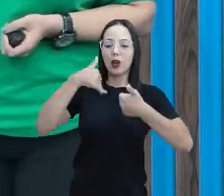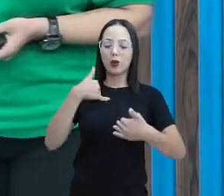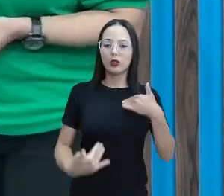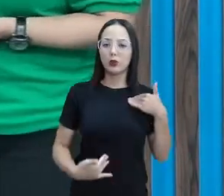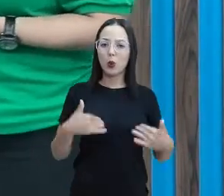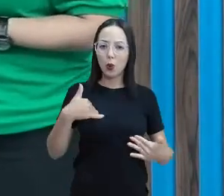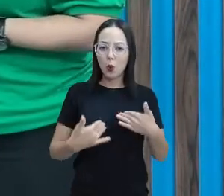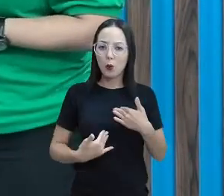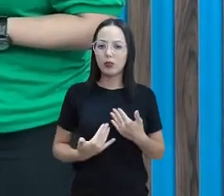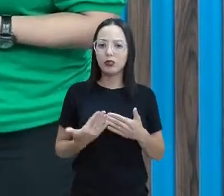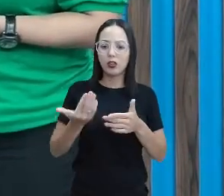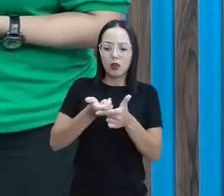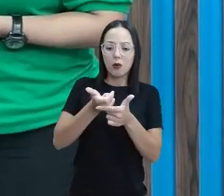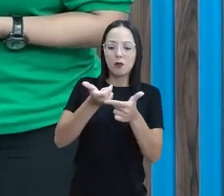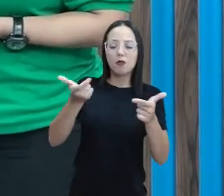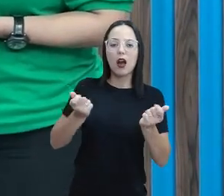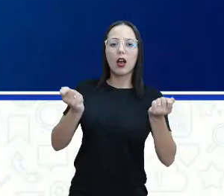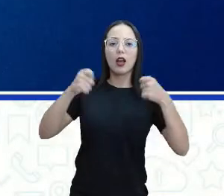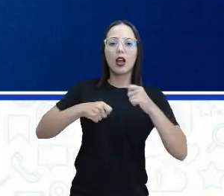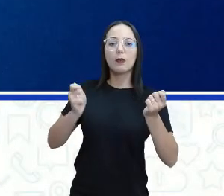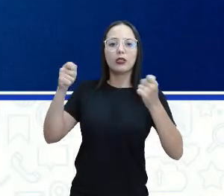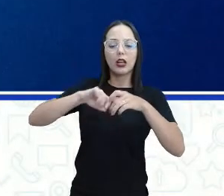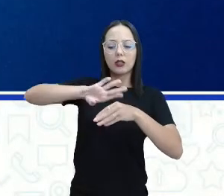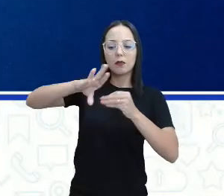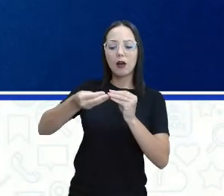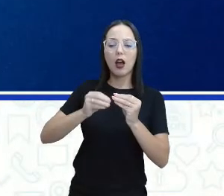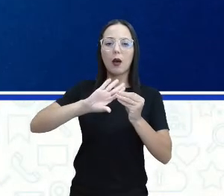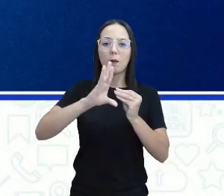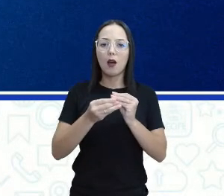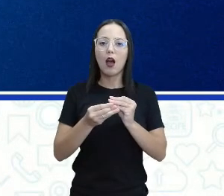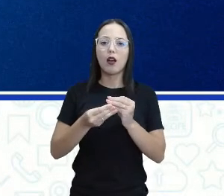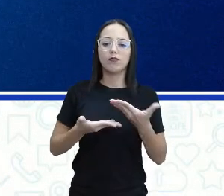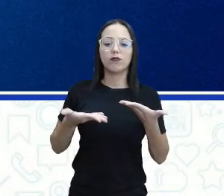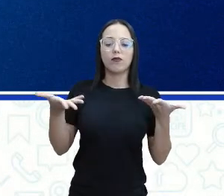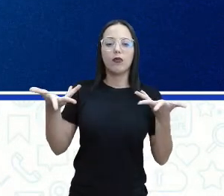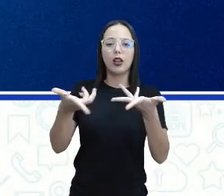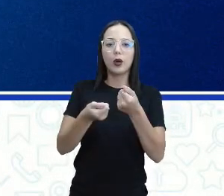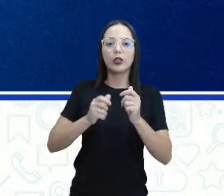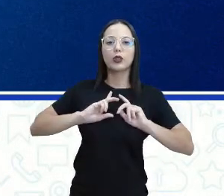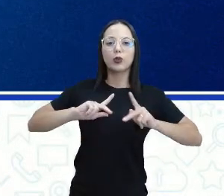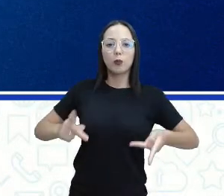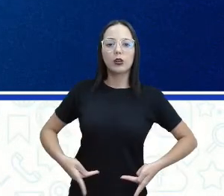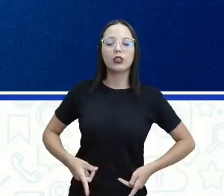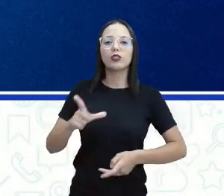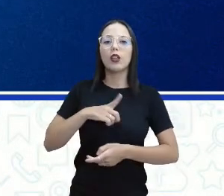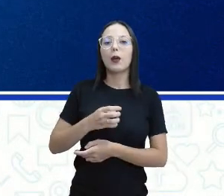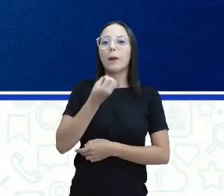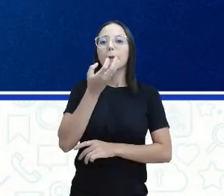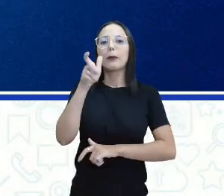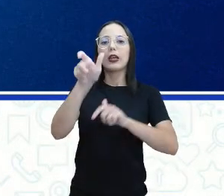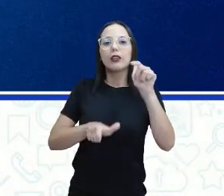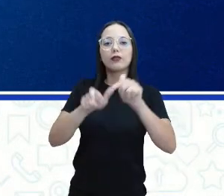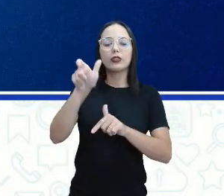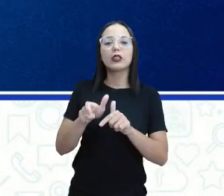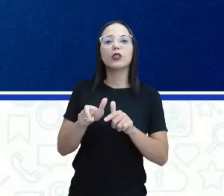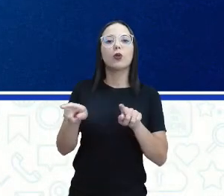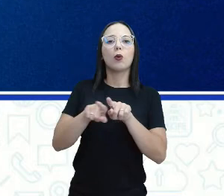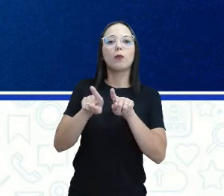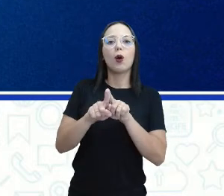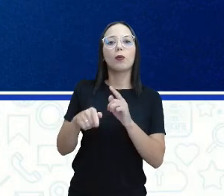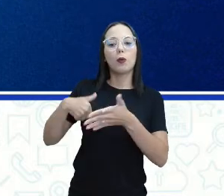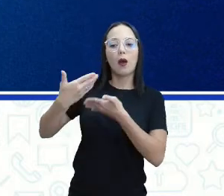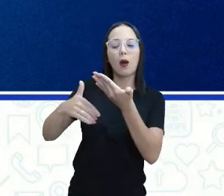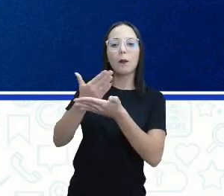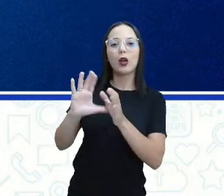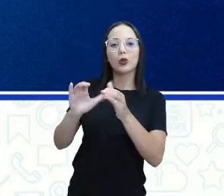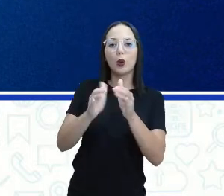humano, com expansão de capacidades e adição de aptidões humanas, né, traz benefício para o indivíduo, para as populações e para a evolução da